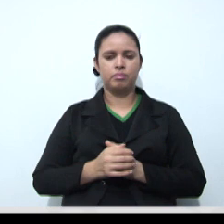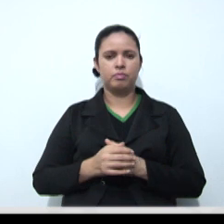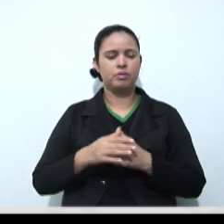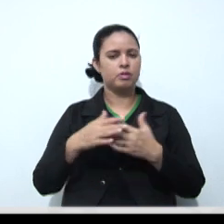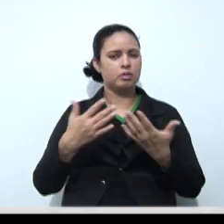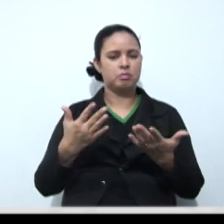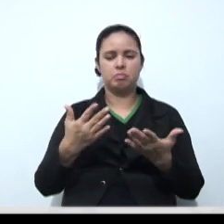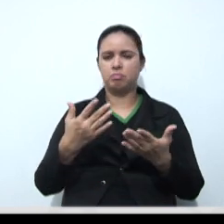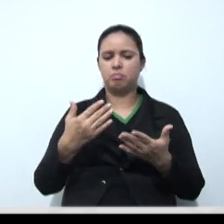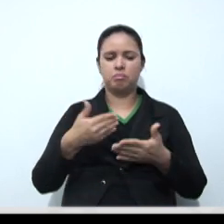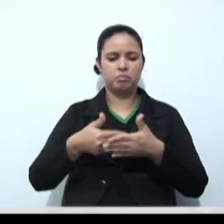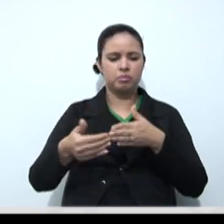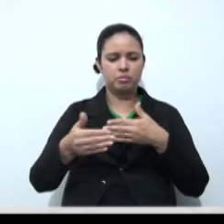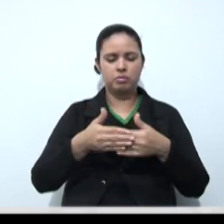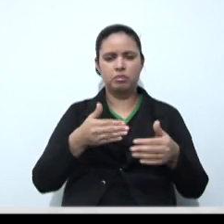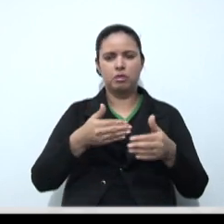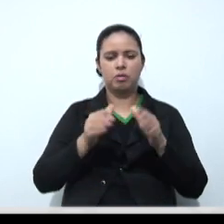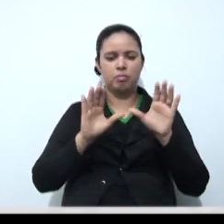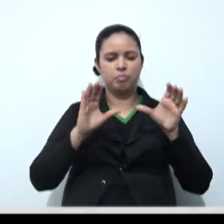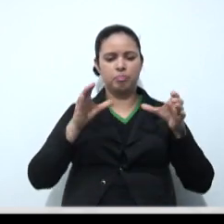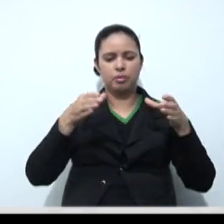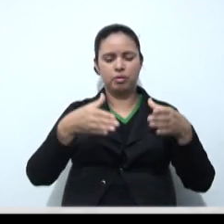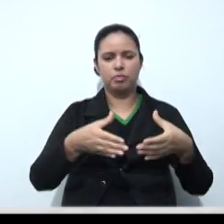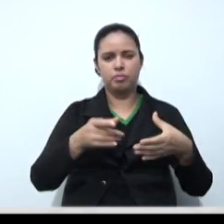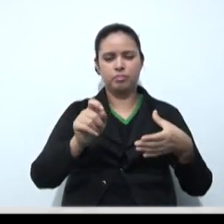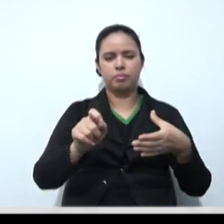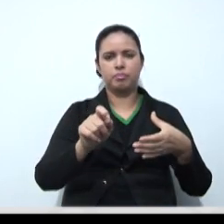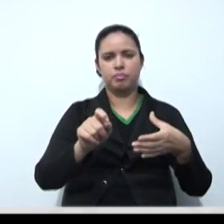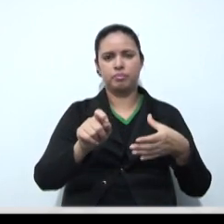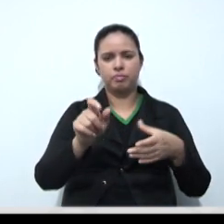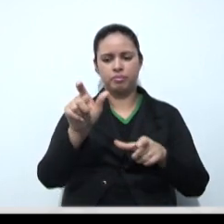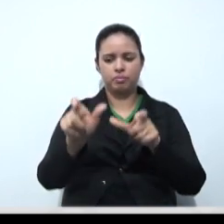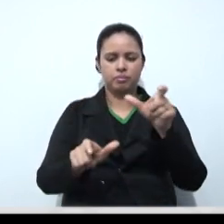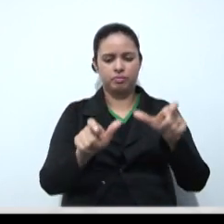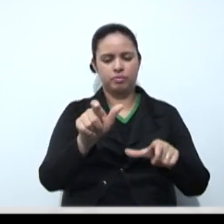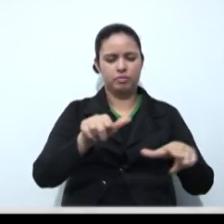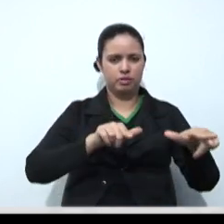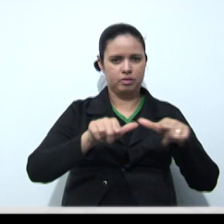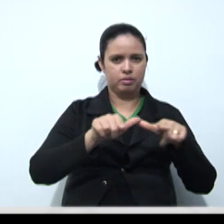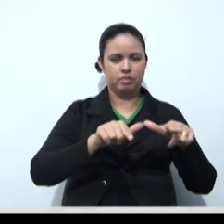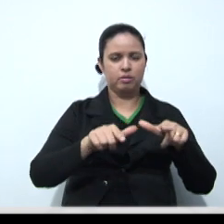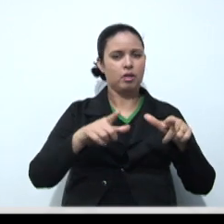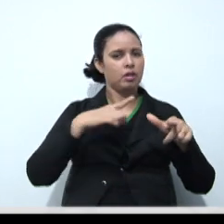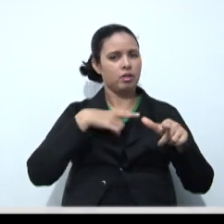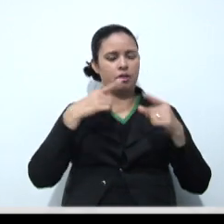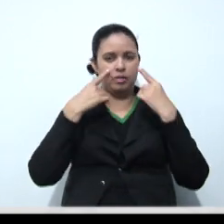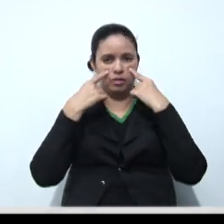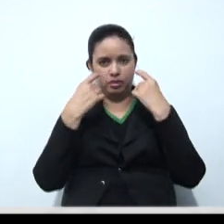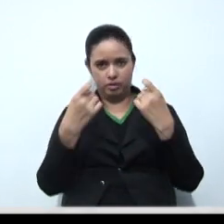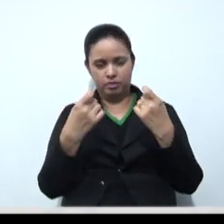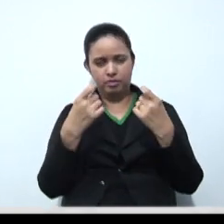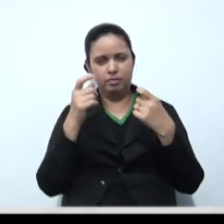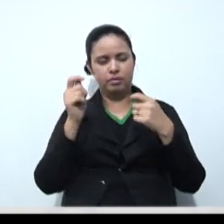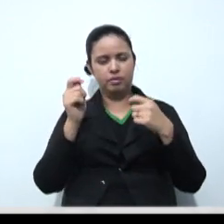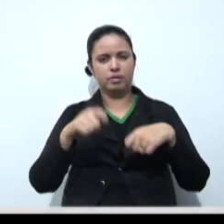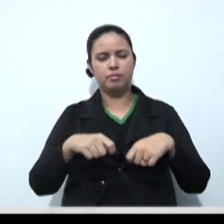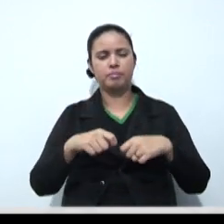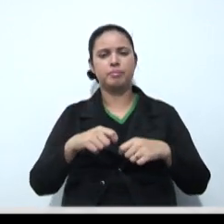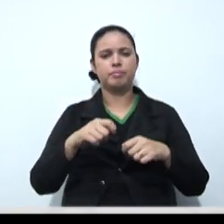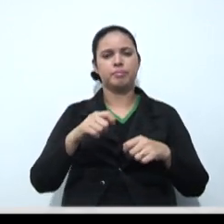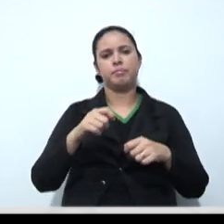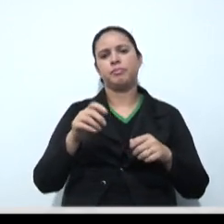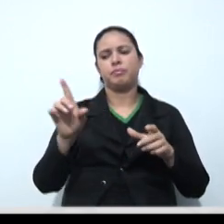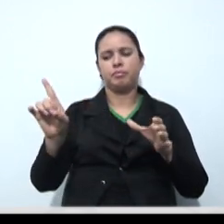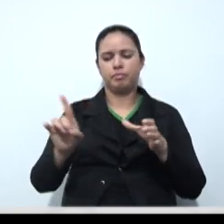sindical, exclusivamente os empregados interessados, tá? E aí, qual o mandato? O mandato